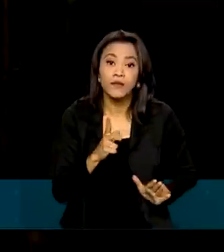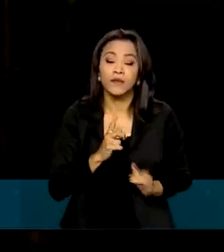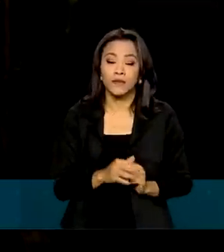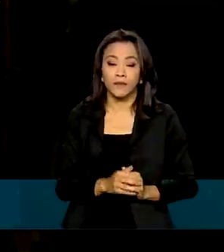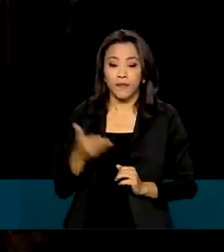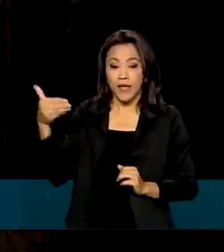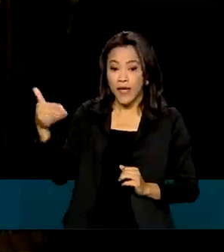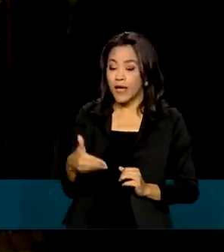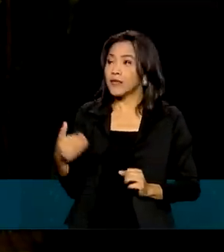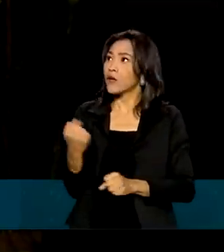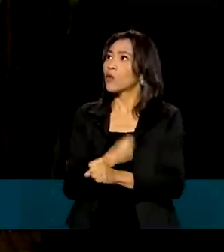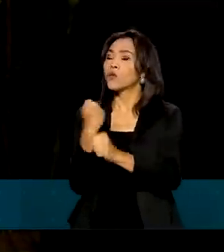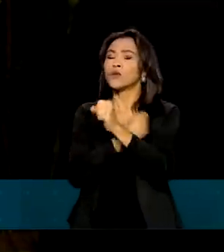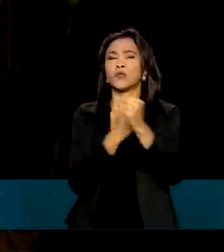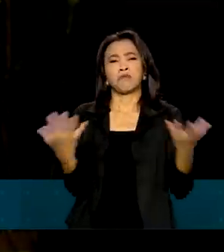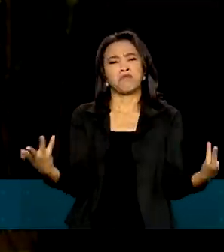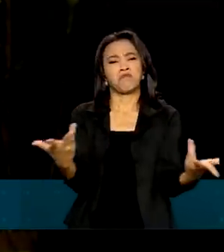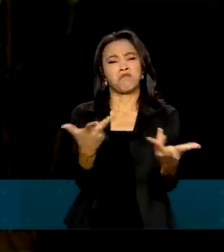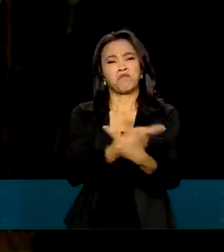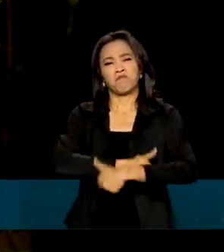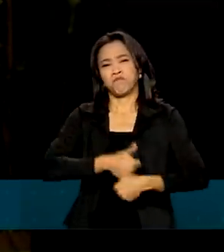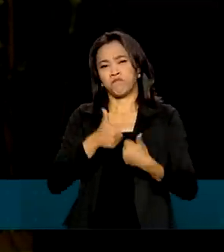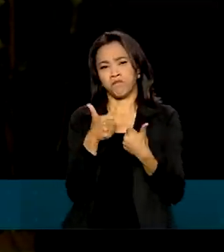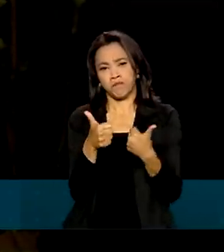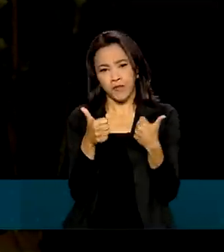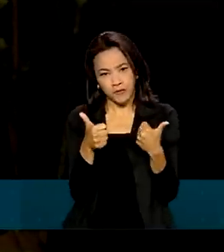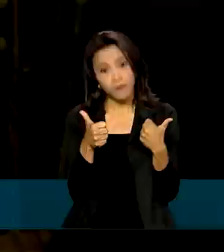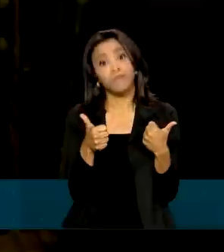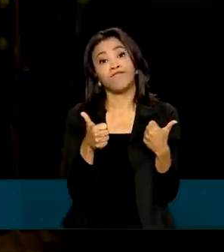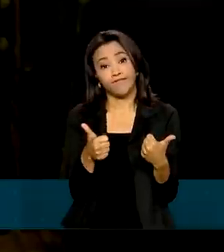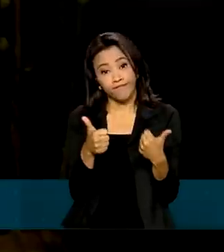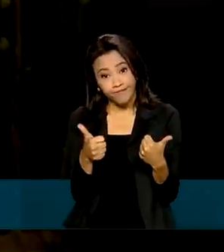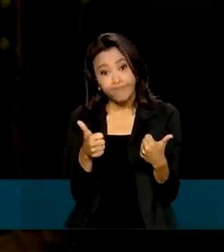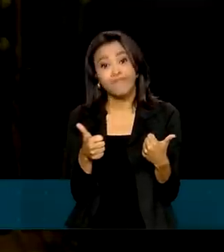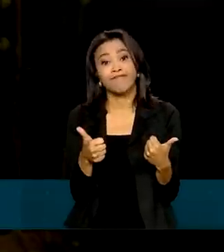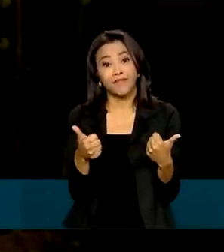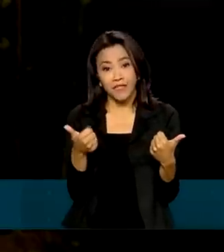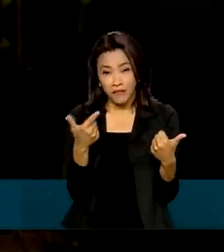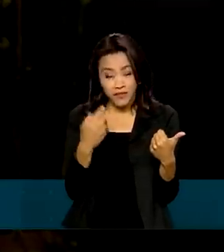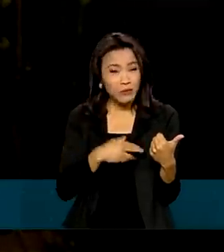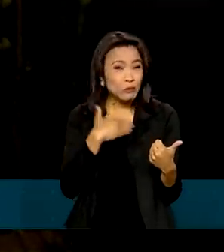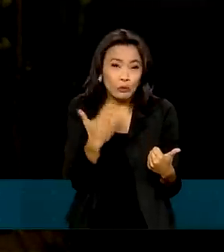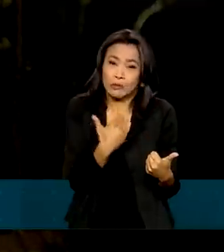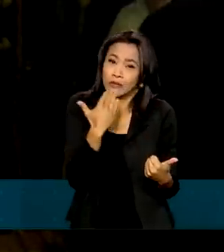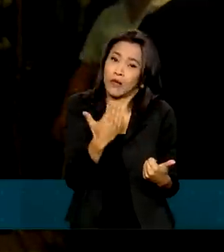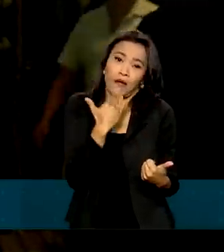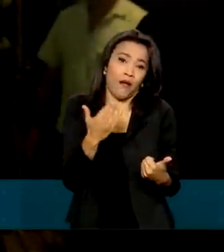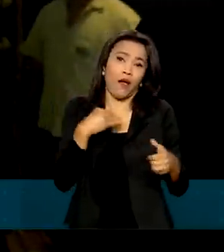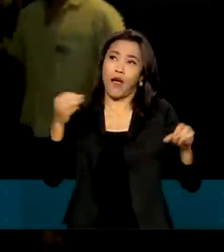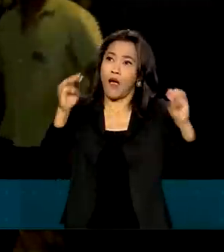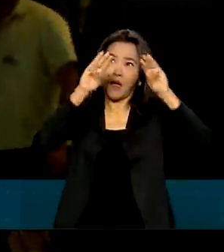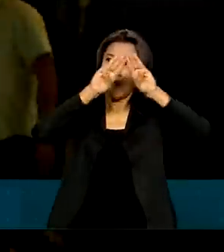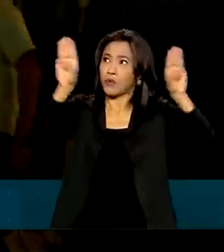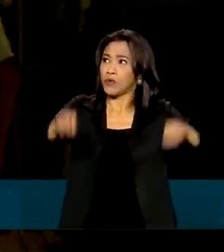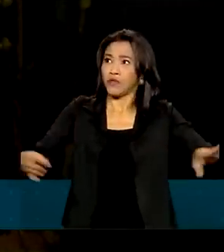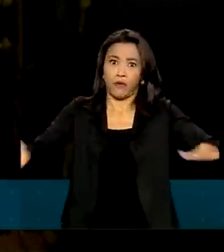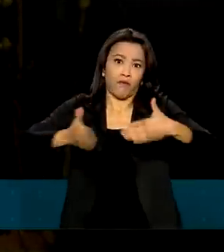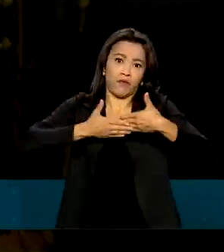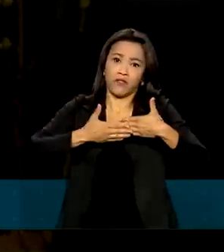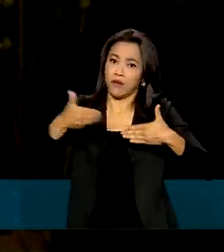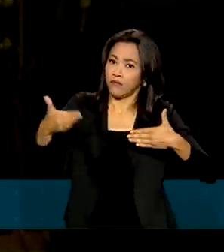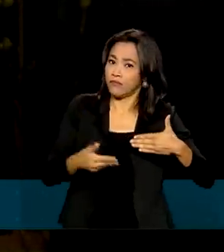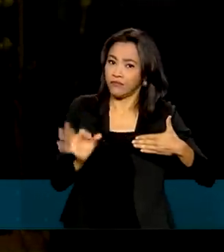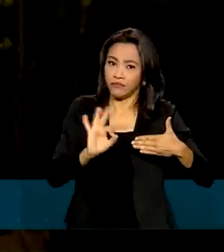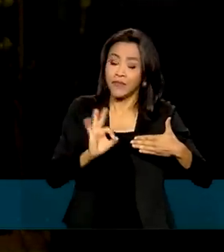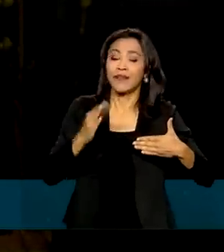aqui é uma obra excelente, um patrimônio que é inadmissível que ele fique fechado. E graças a esse trabalho em conjunto,